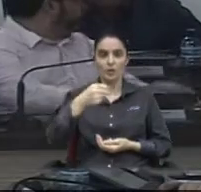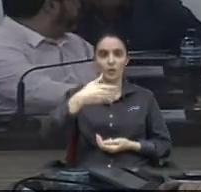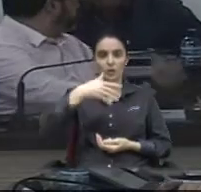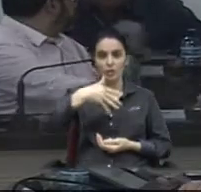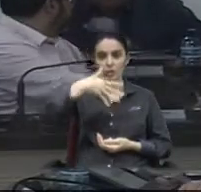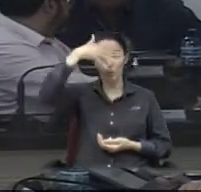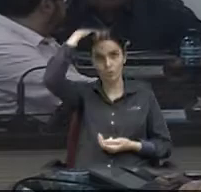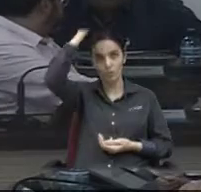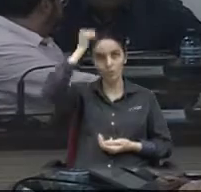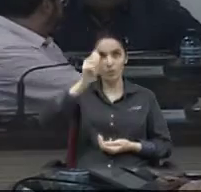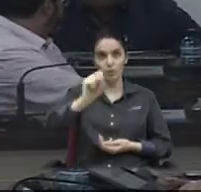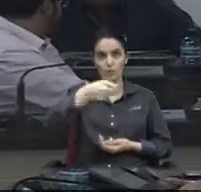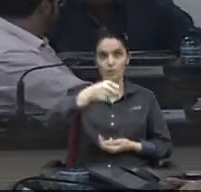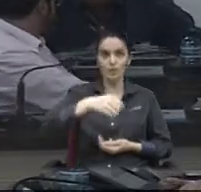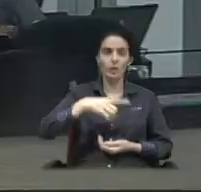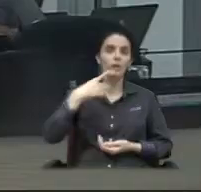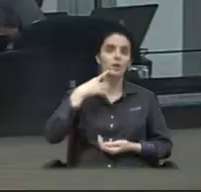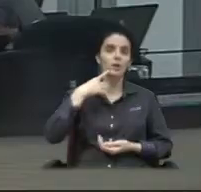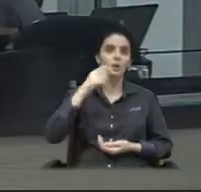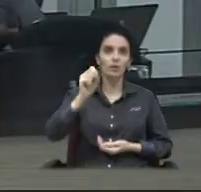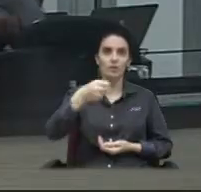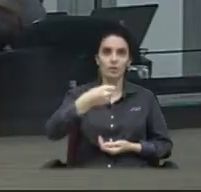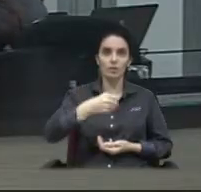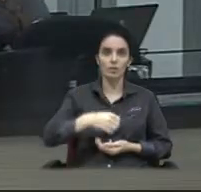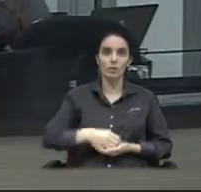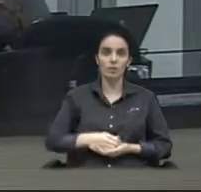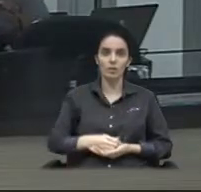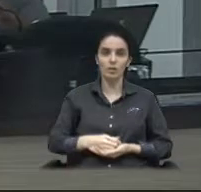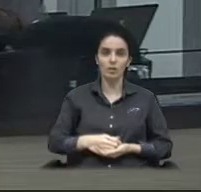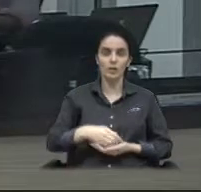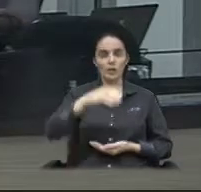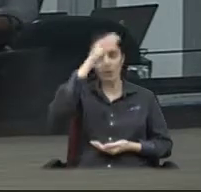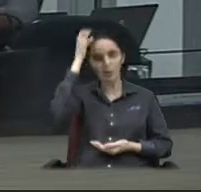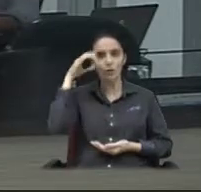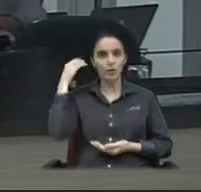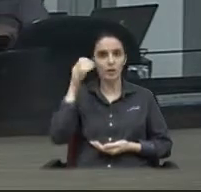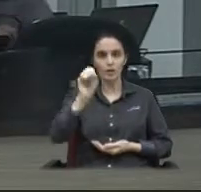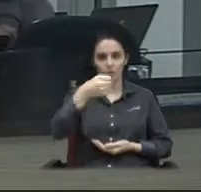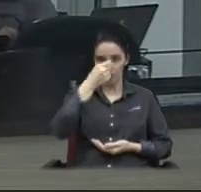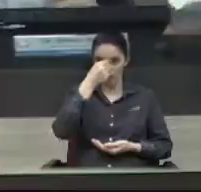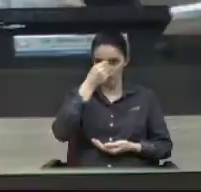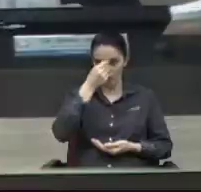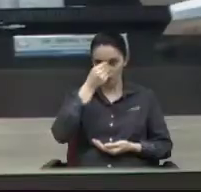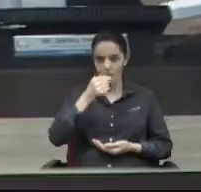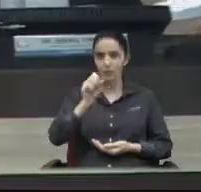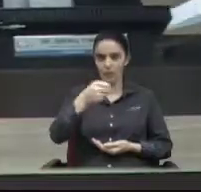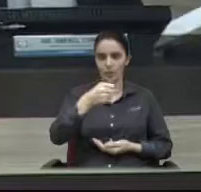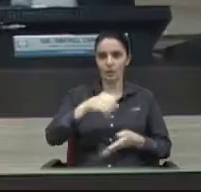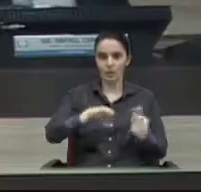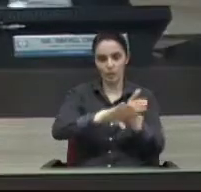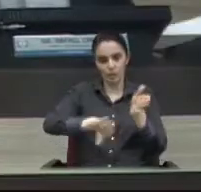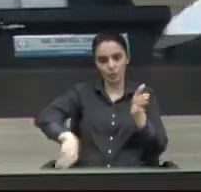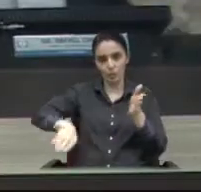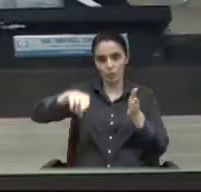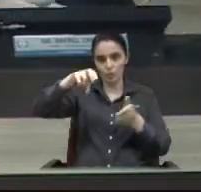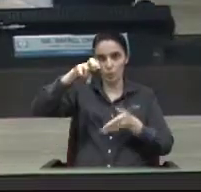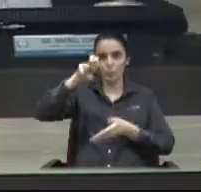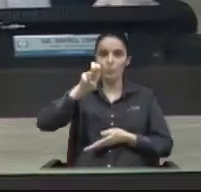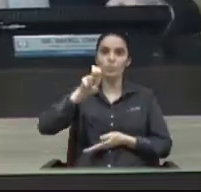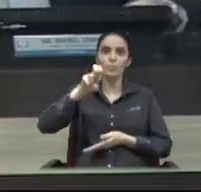cin leitão se presidente da lina 50 cent jorge está retirada também o